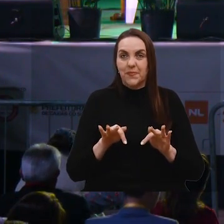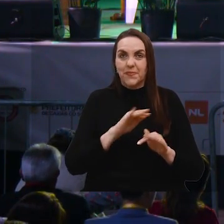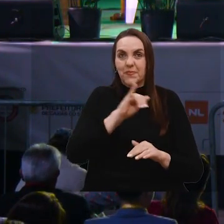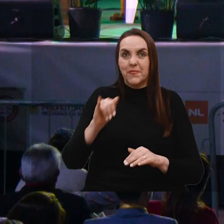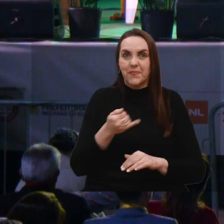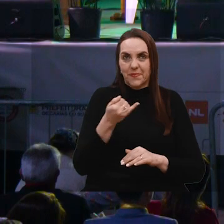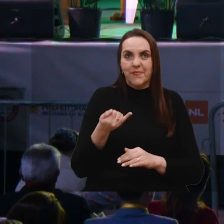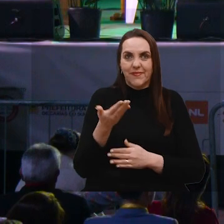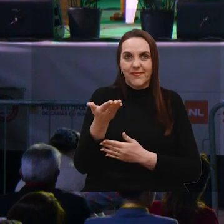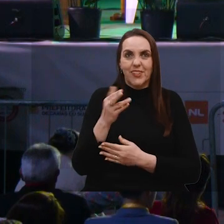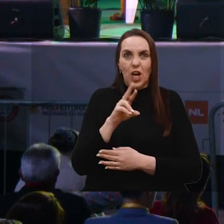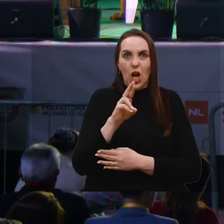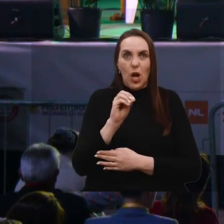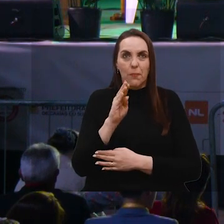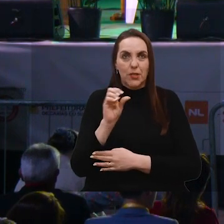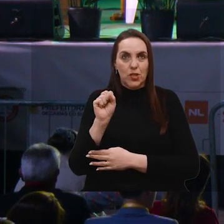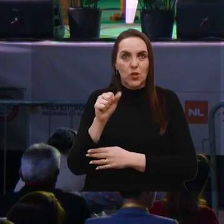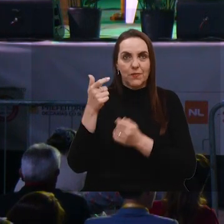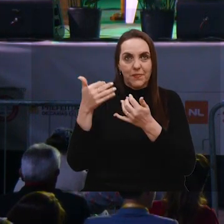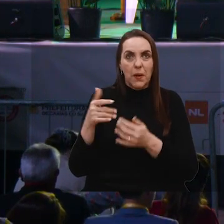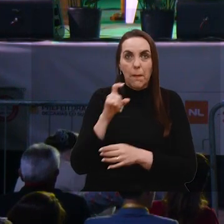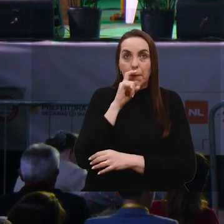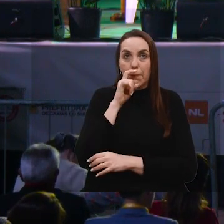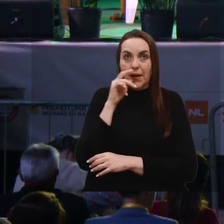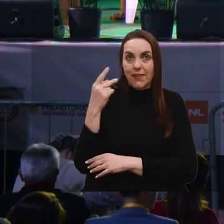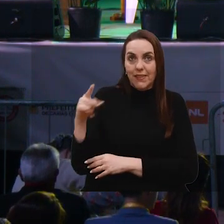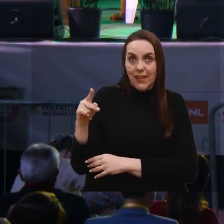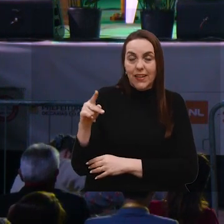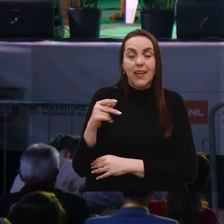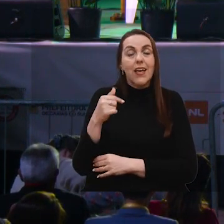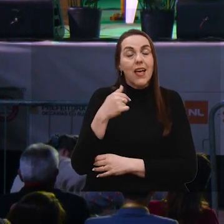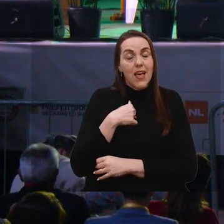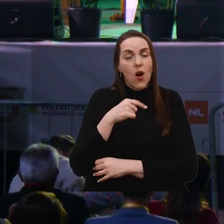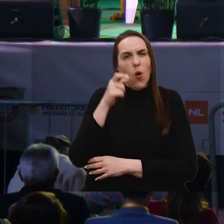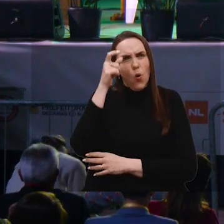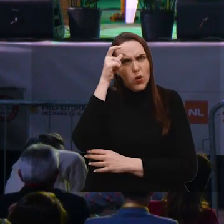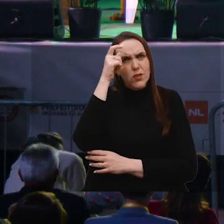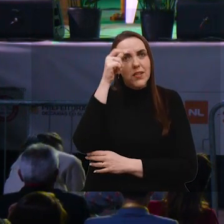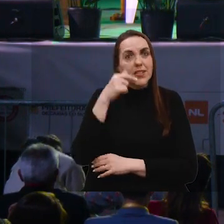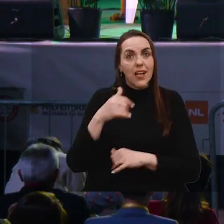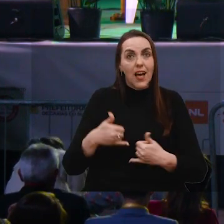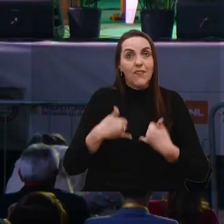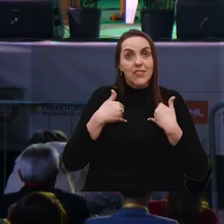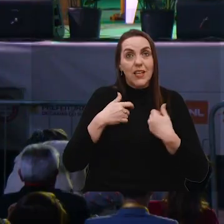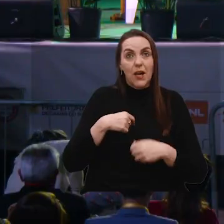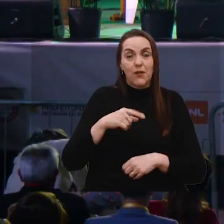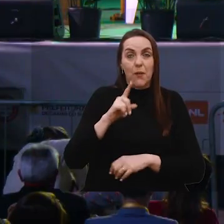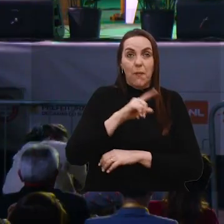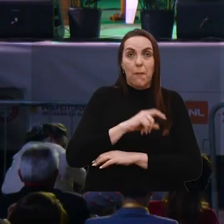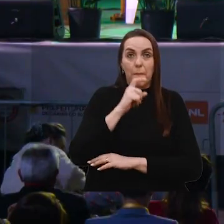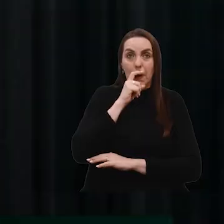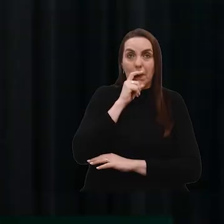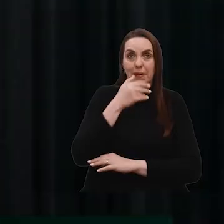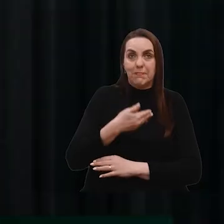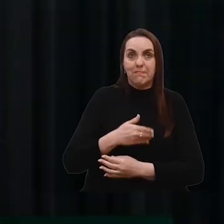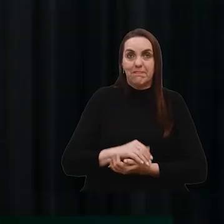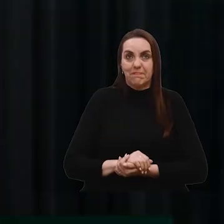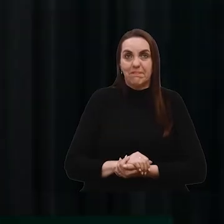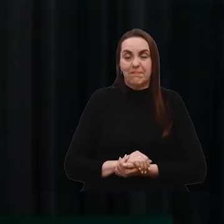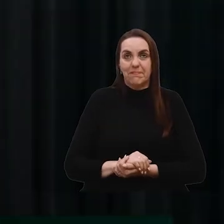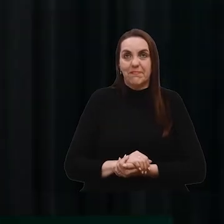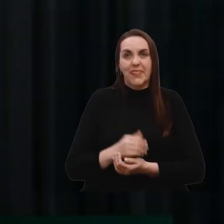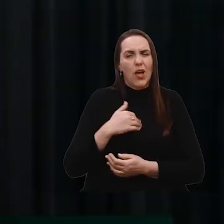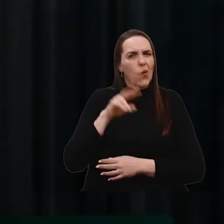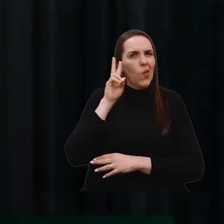E para encerrar, aproveitando que o Robson falou do pai dele, hoje, coincidentemente, seria o aniversário do meu